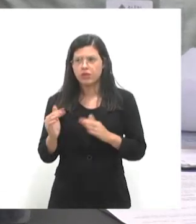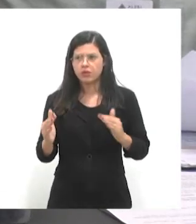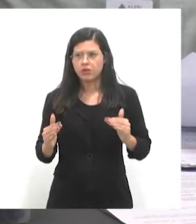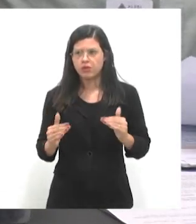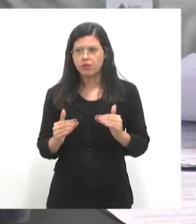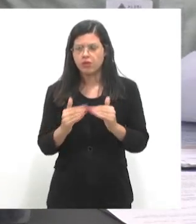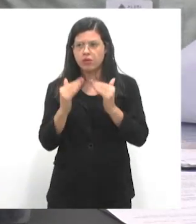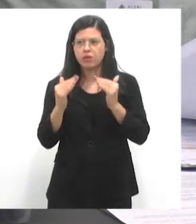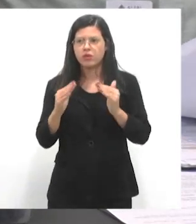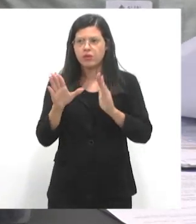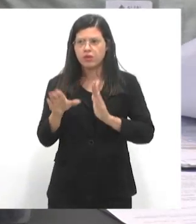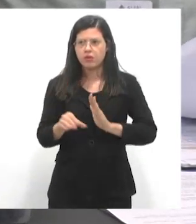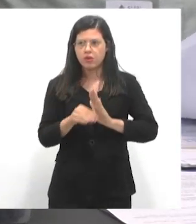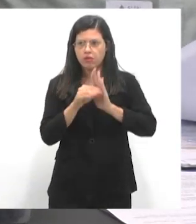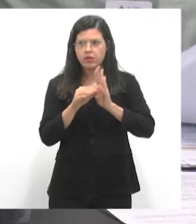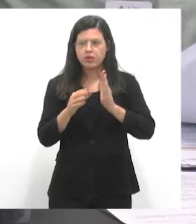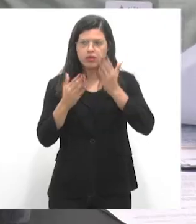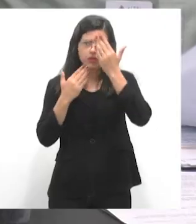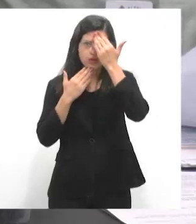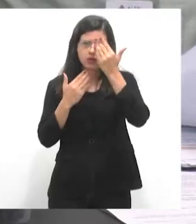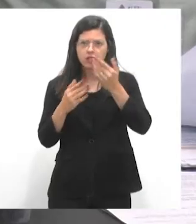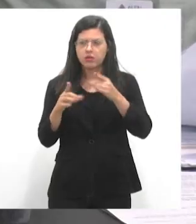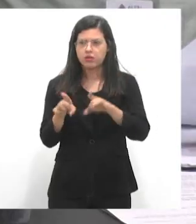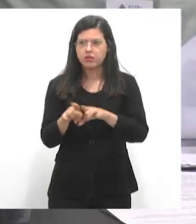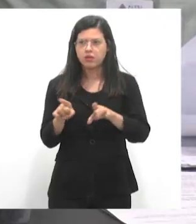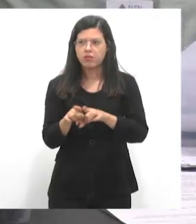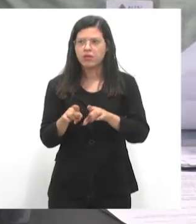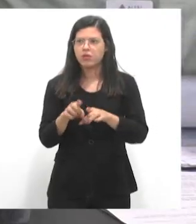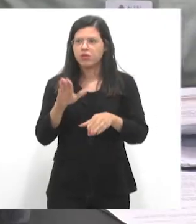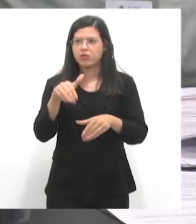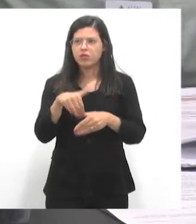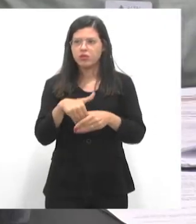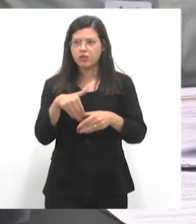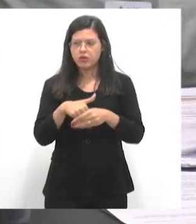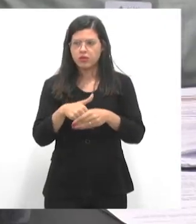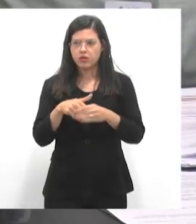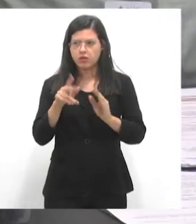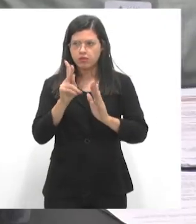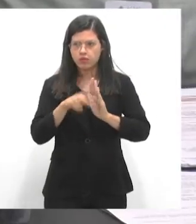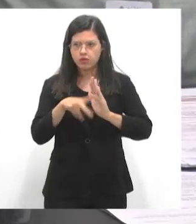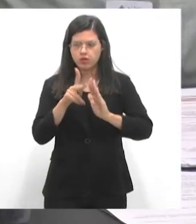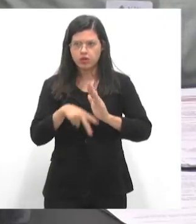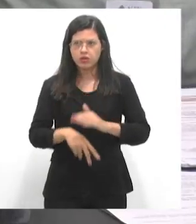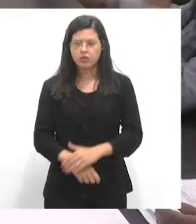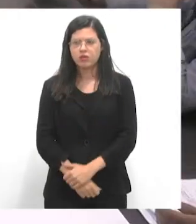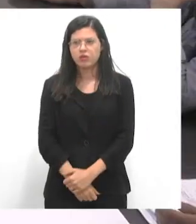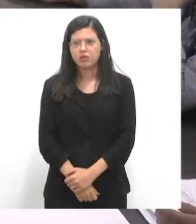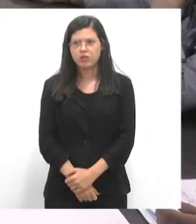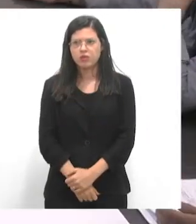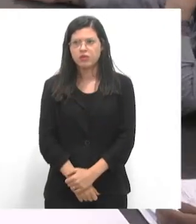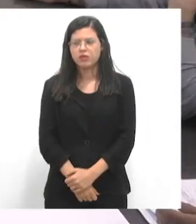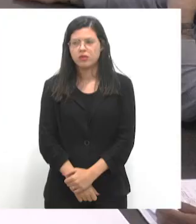concordando com a emenda e agradeço também a ele e aos que votaram o projeto. Bem,